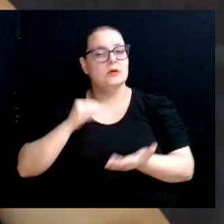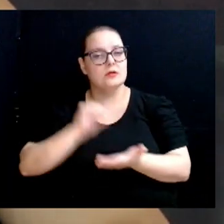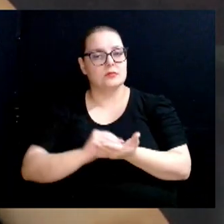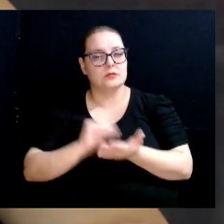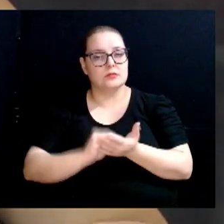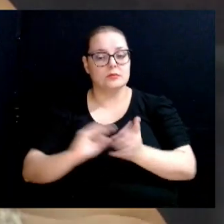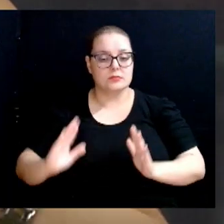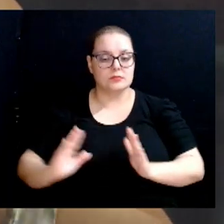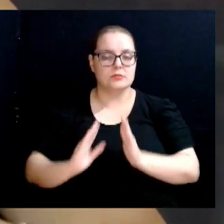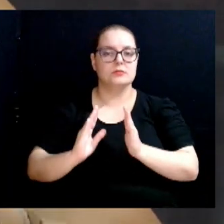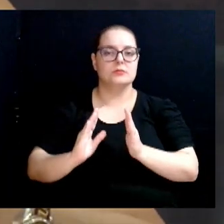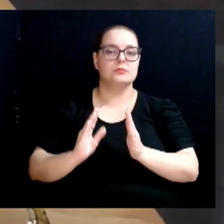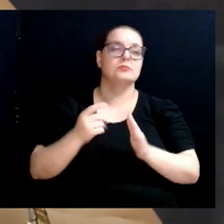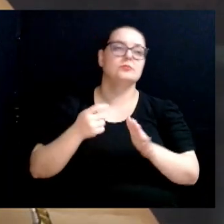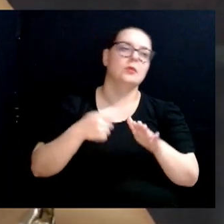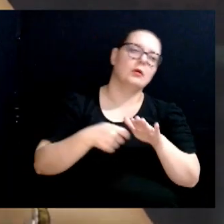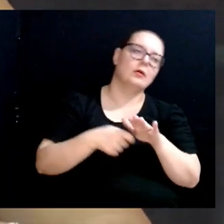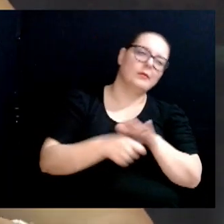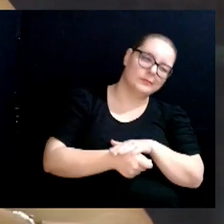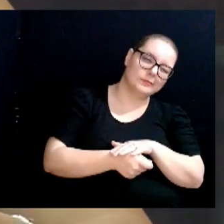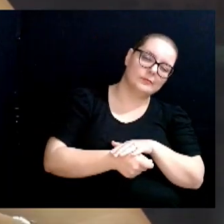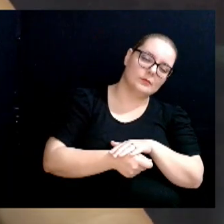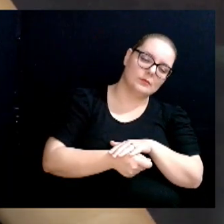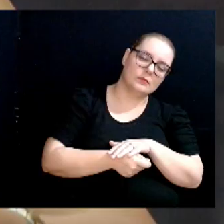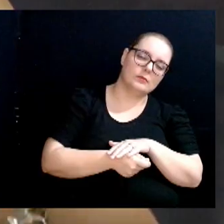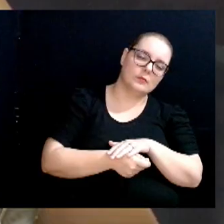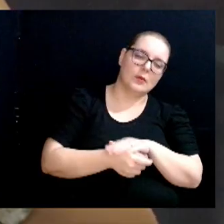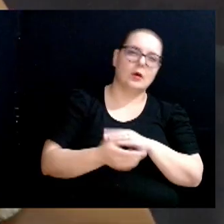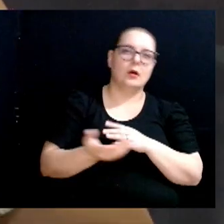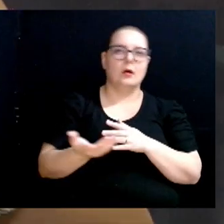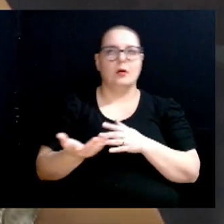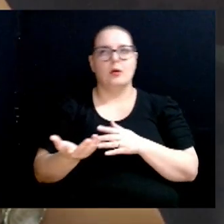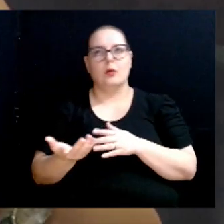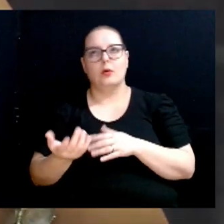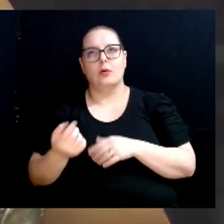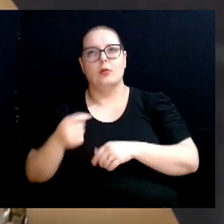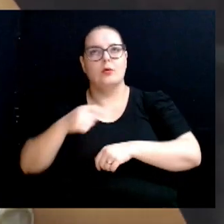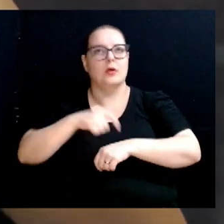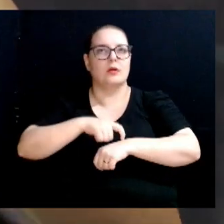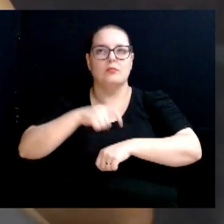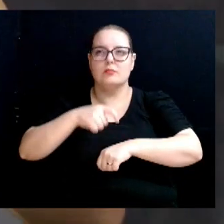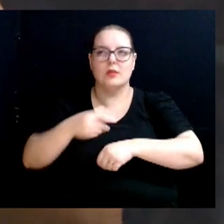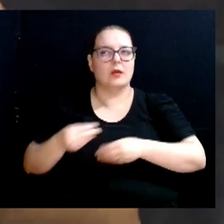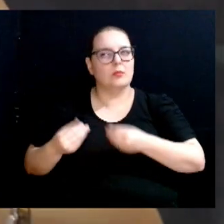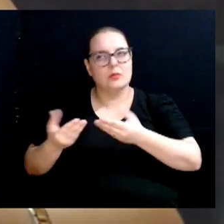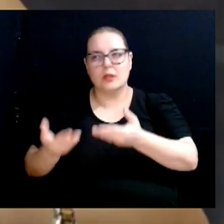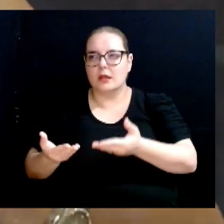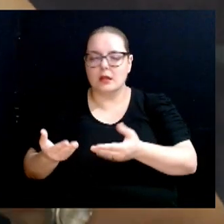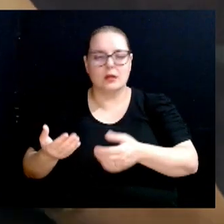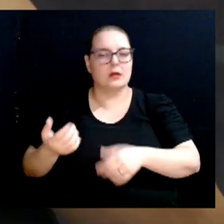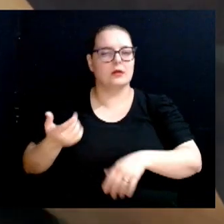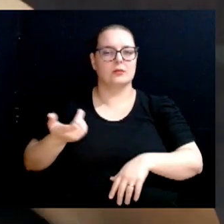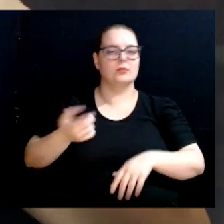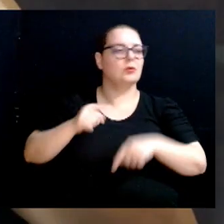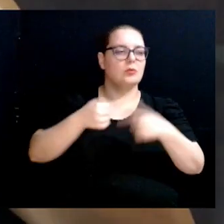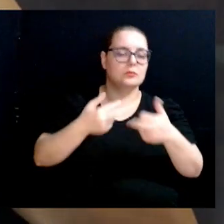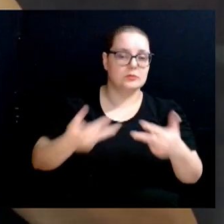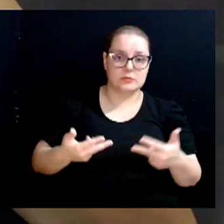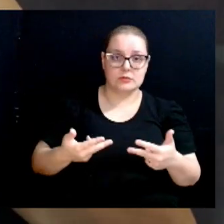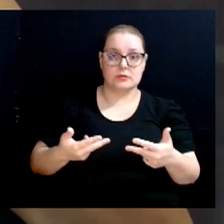aí a pessoa, por medo da rejeição, e que não necessariamente está sendo rejeitada, está